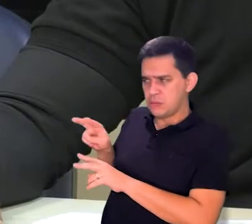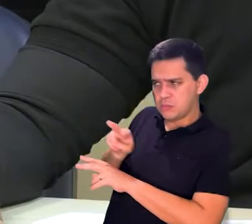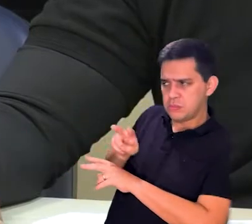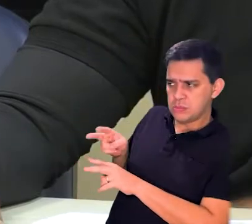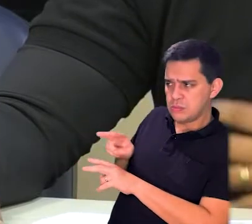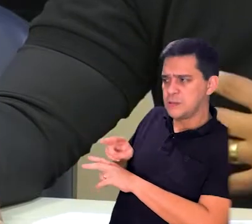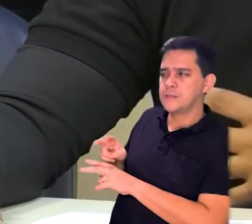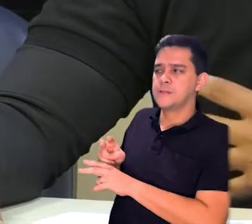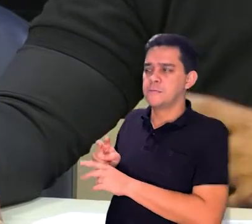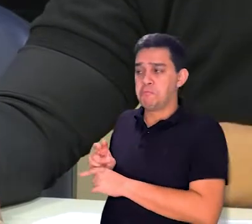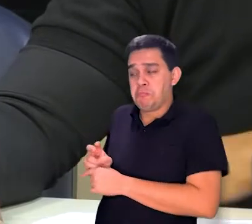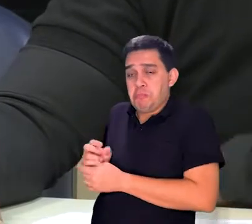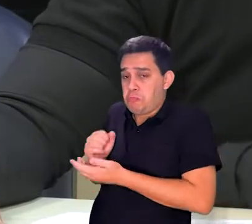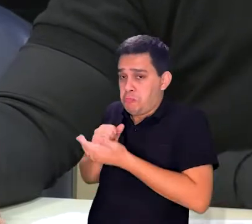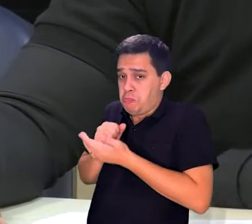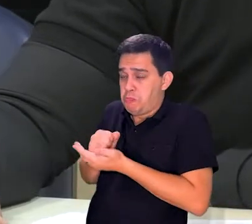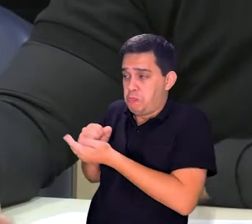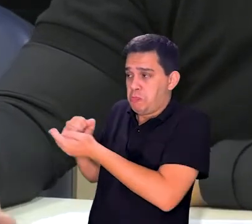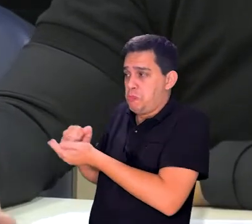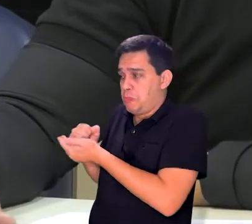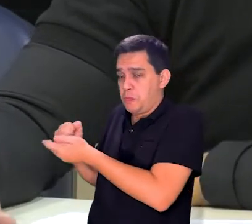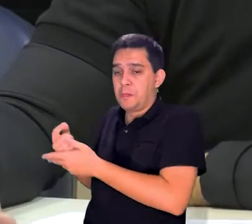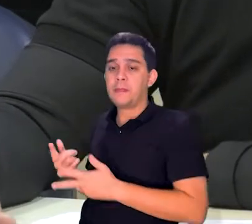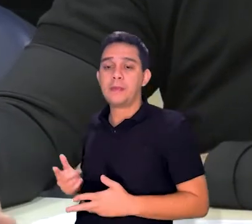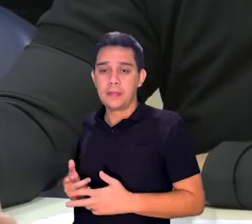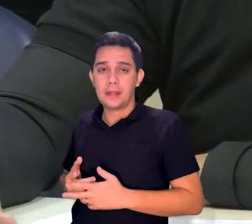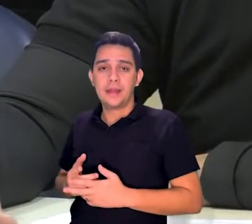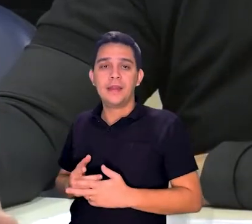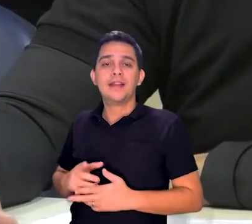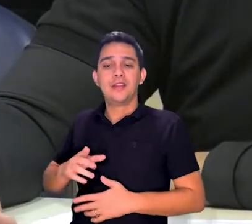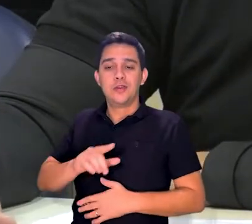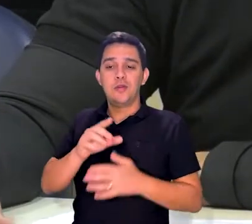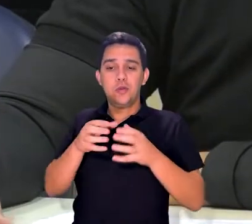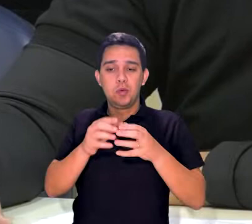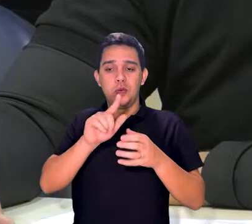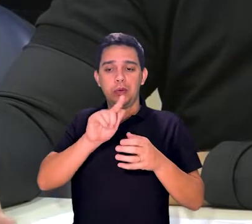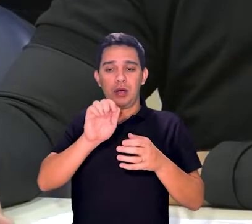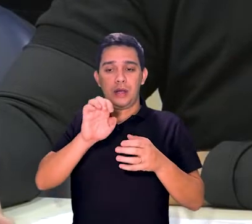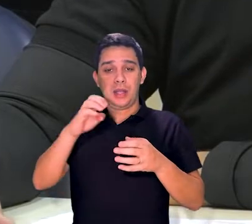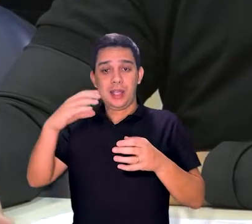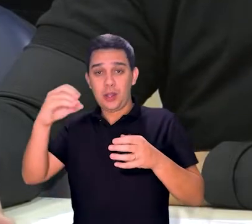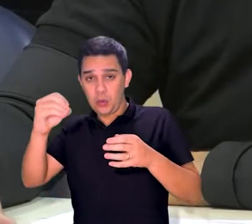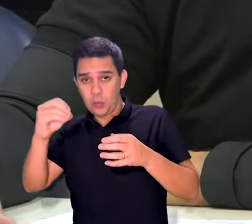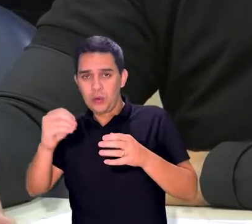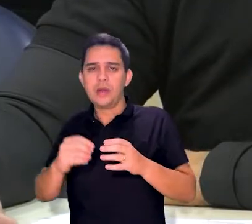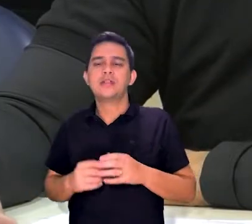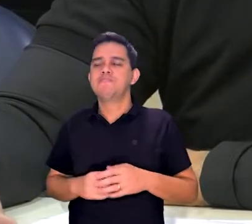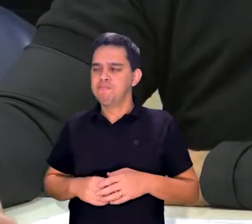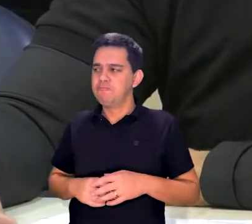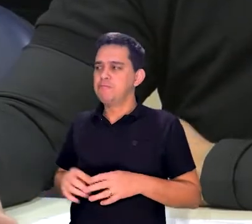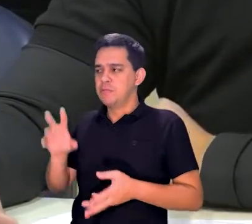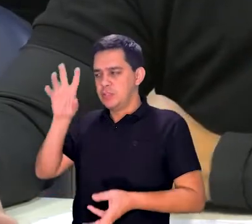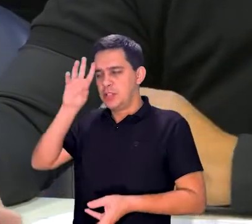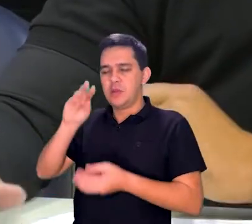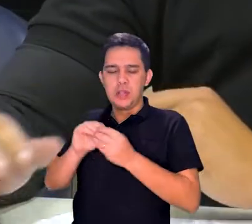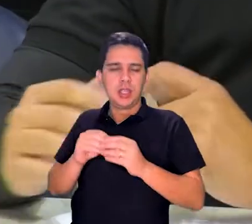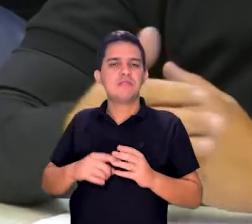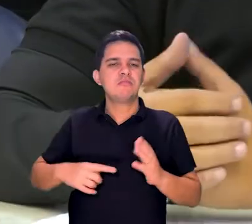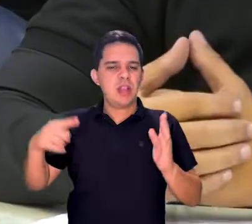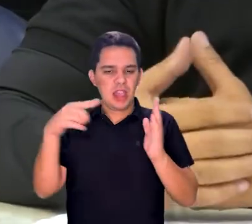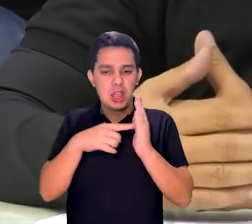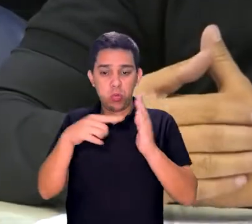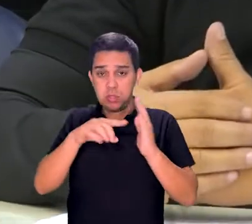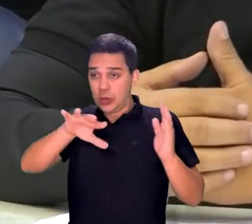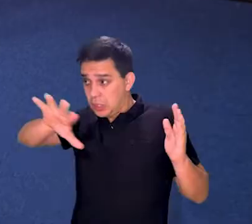claro para o Ministério Público, para o GAECO, que esses denunciados, de fato, compõem uma organização criminosa armada com esse claro objetivo de